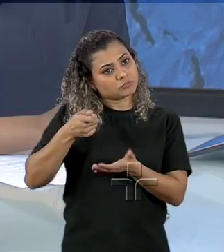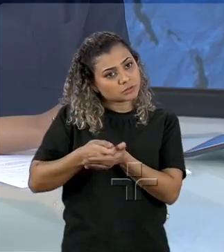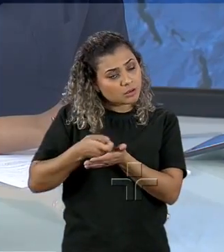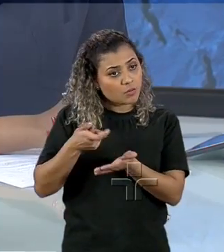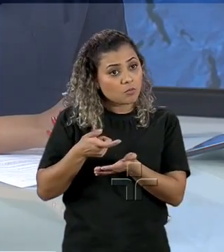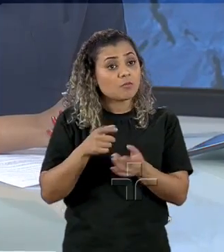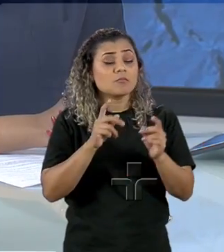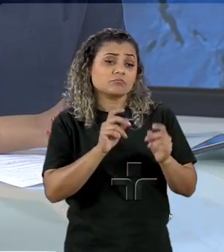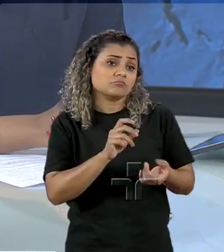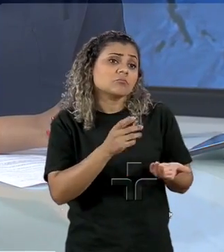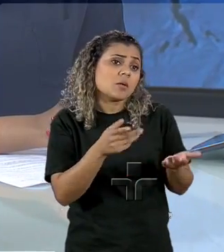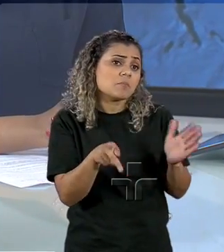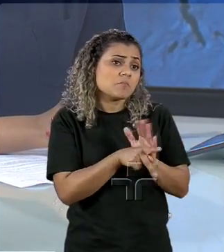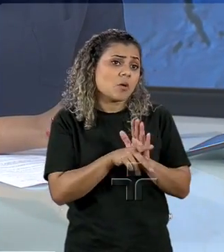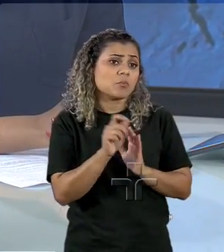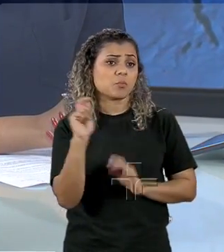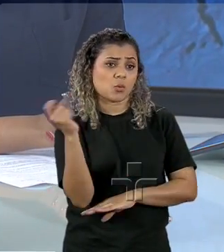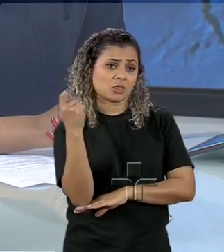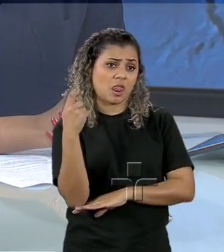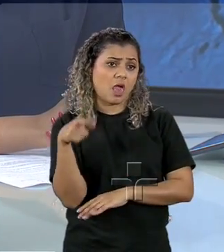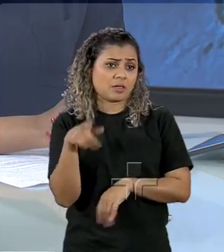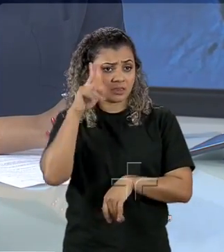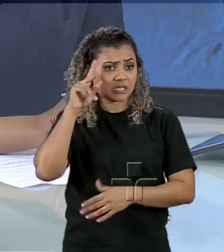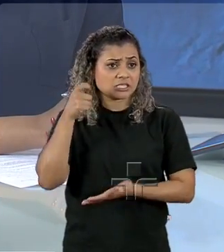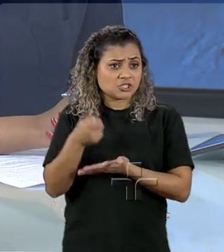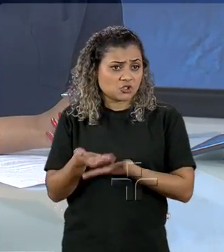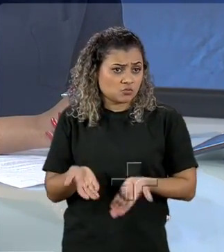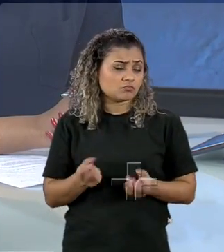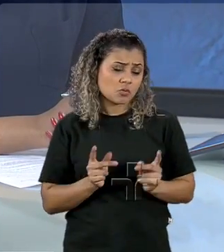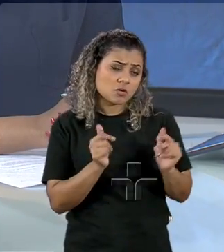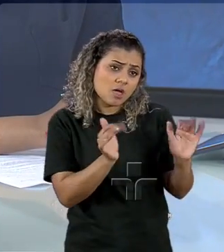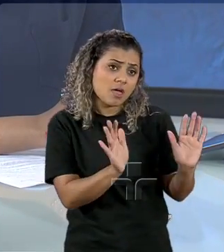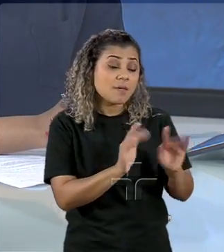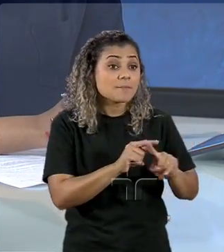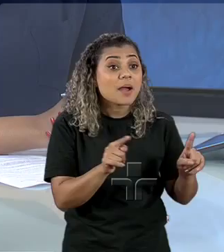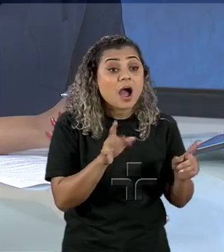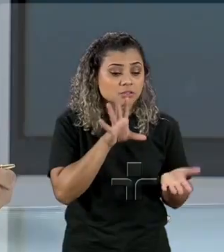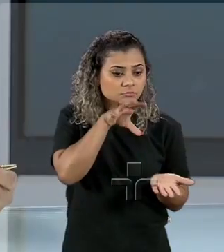federal com sede em Porto Alegre. Agora, o núcleo, né,